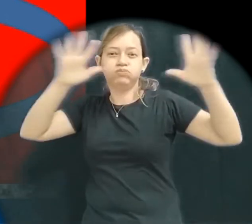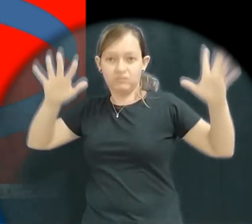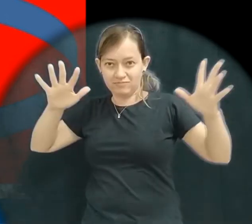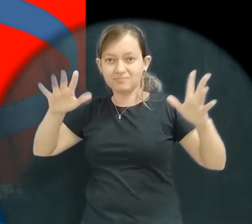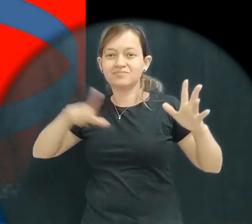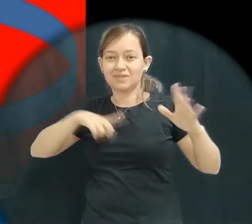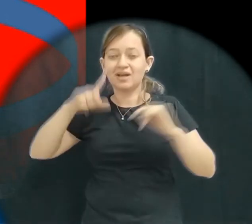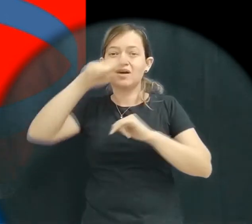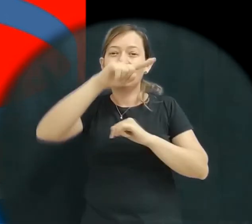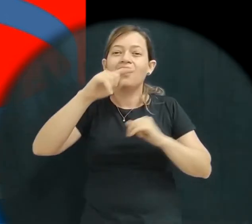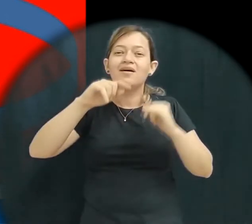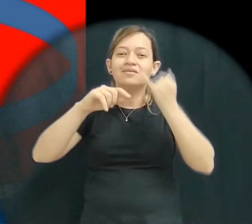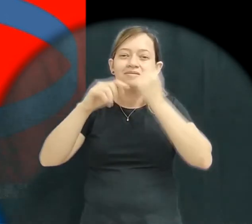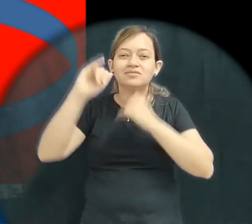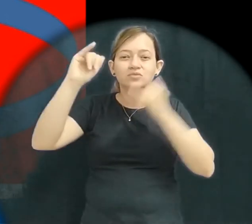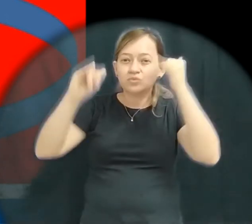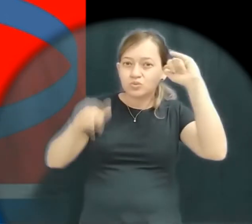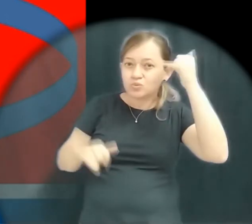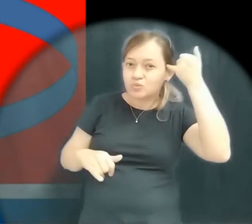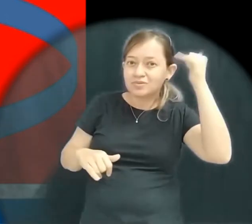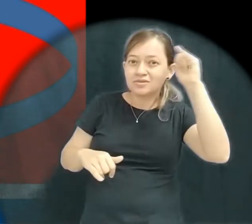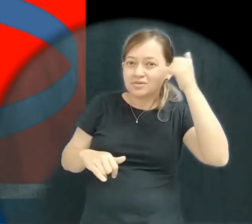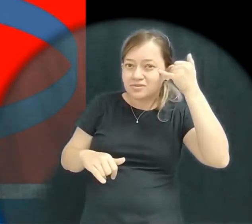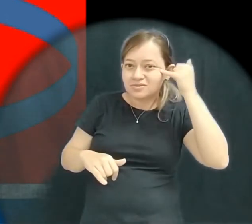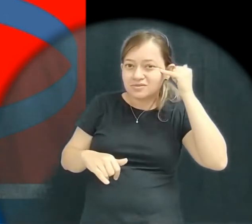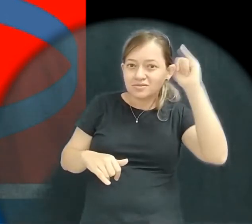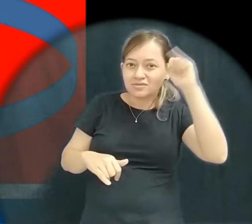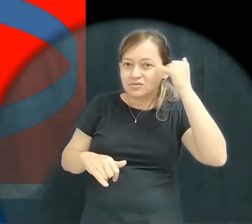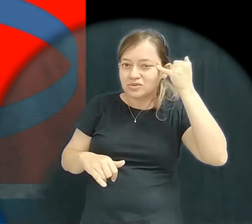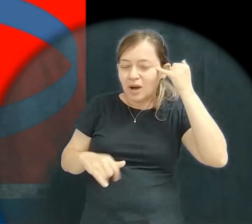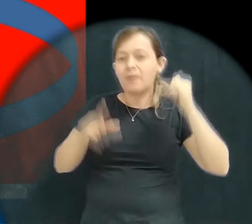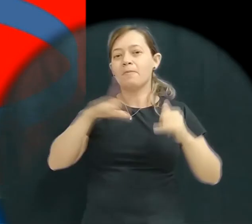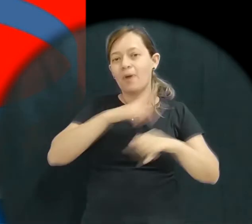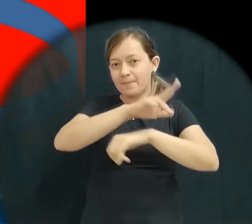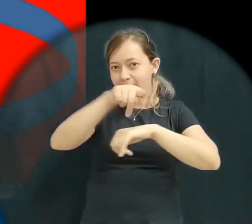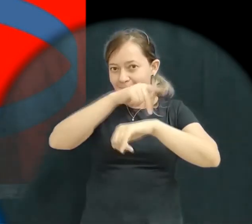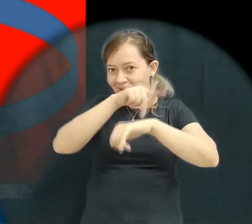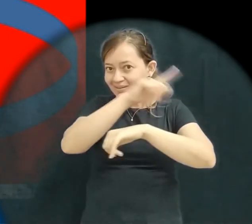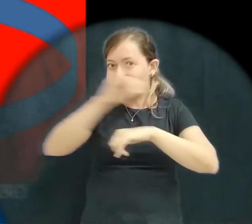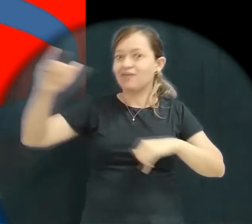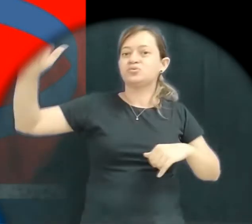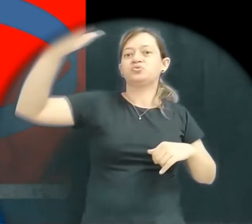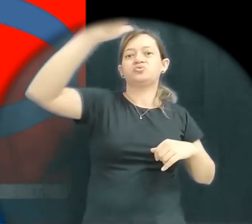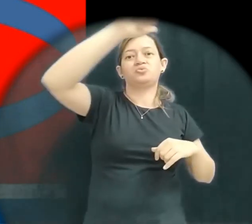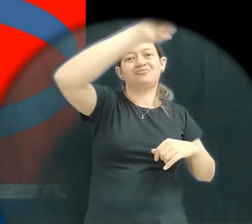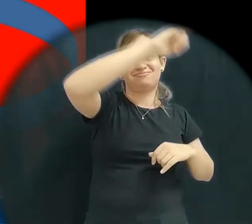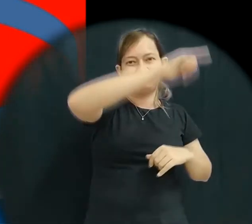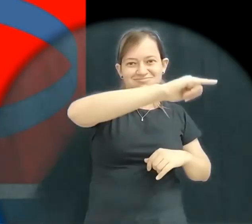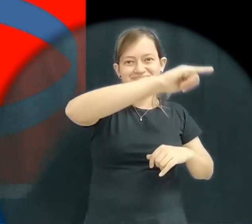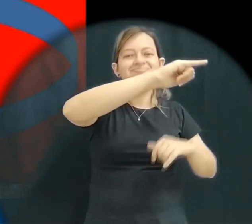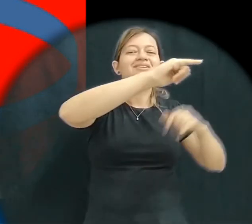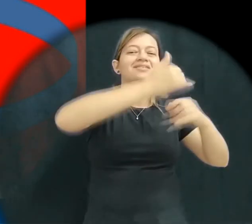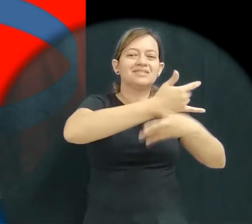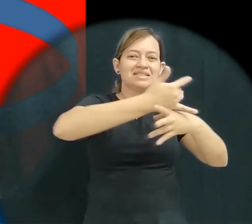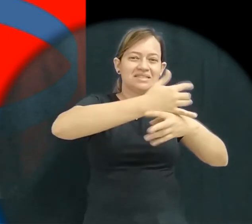foi ativada, nunca foi testada, ela apenas existiu. Ela é 1000 vezes mais potente do que as